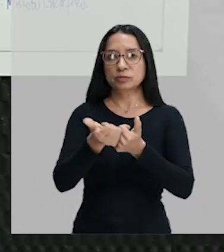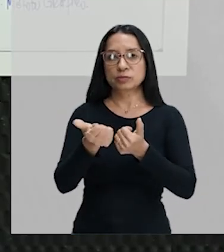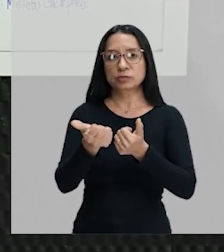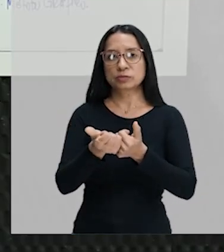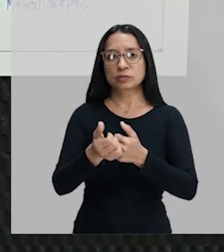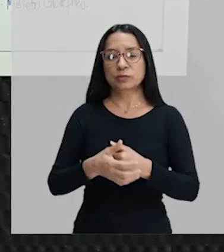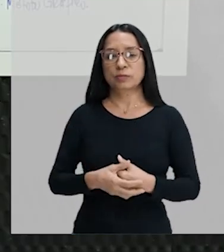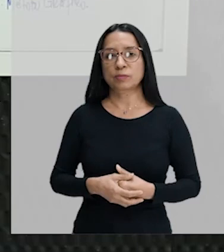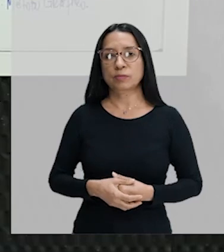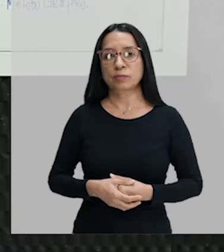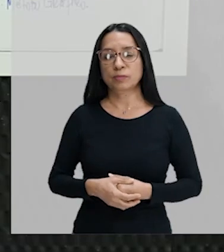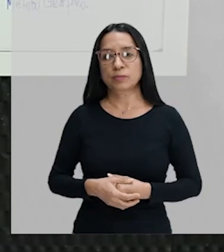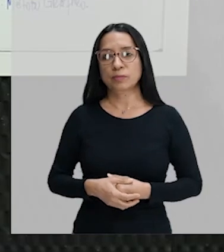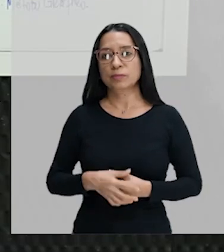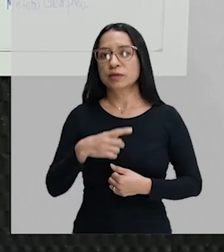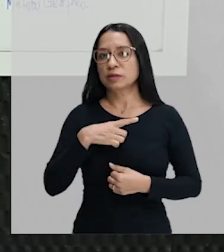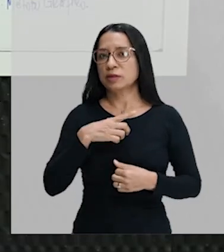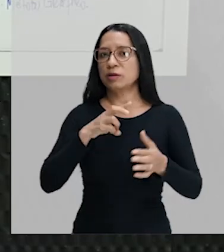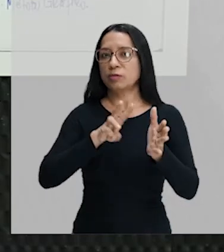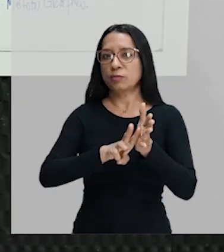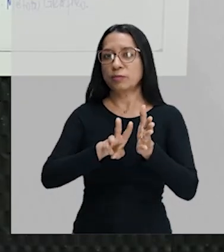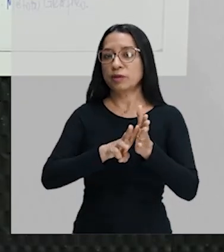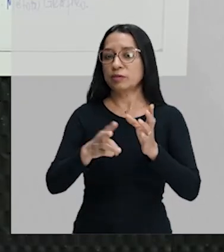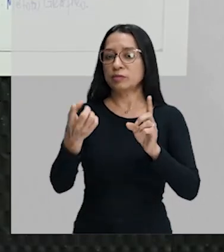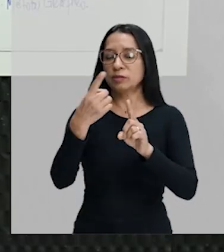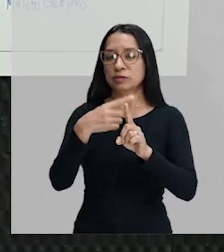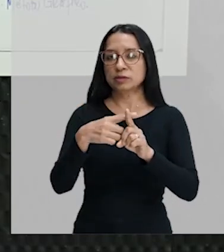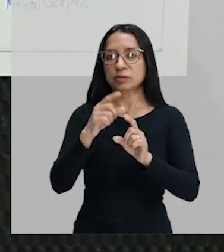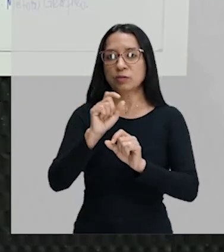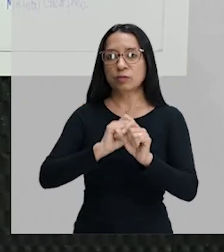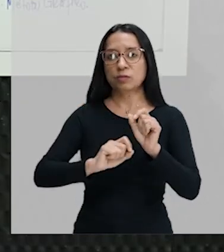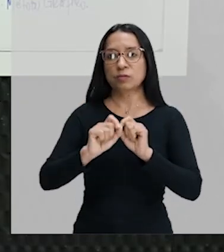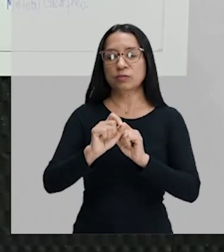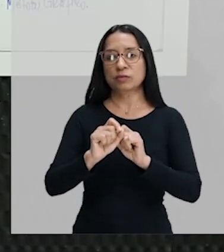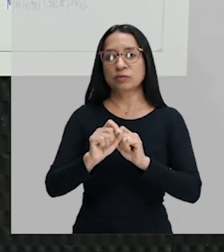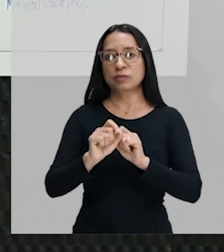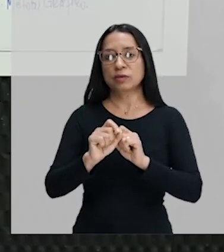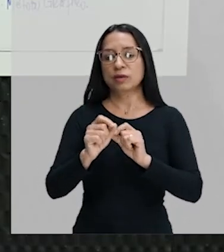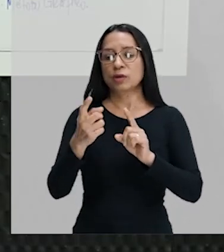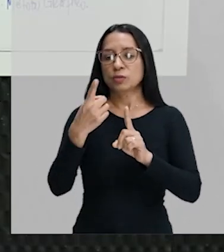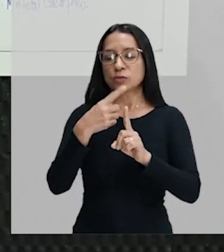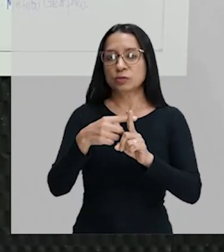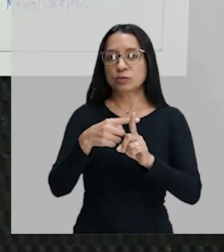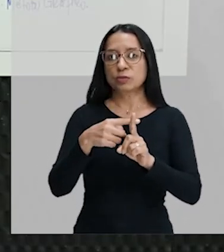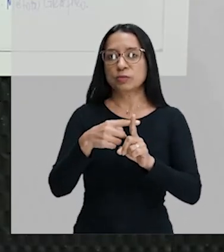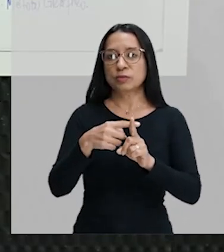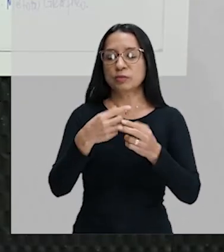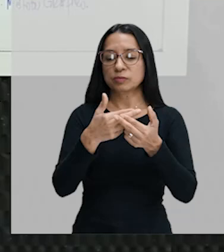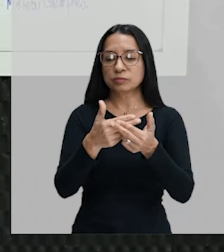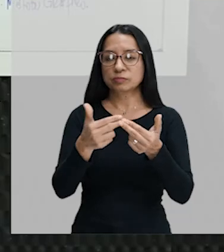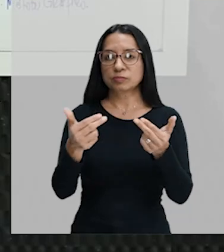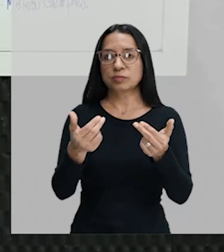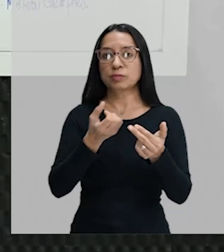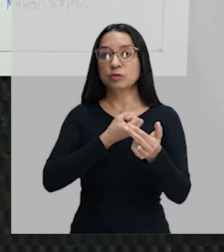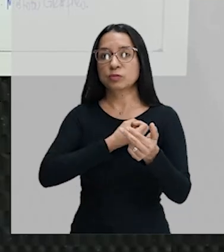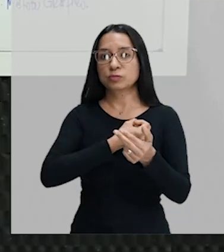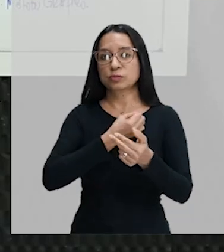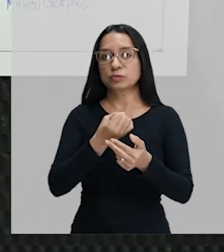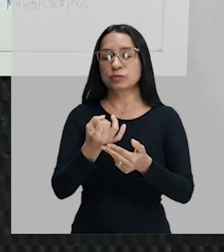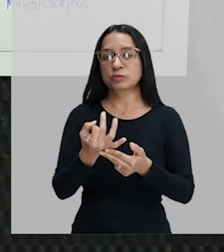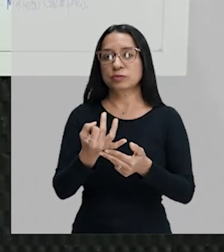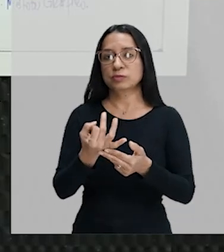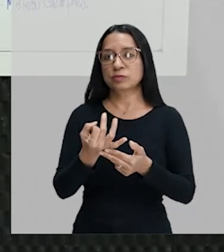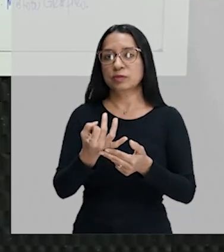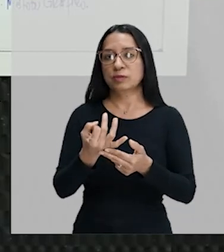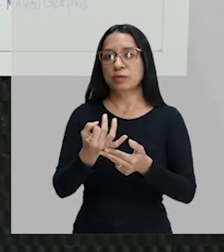substituição. Tá? Existe um método da adição, aquele que você soma aqui, ó, os elementos. Mas para isso é